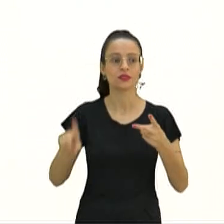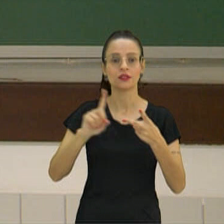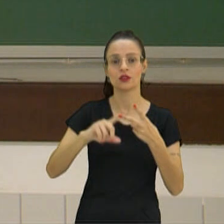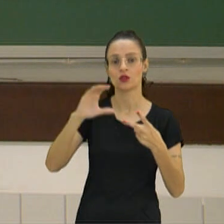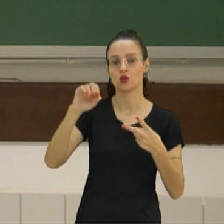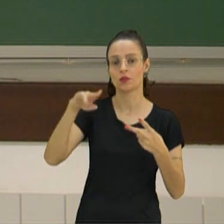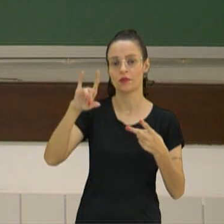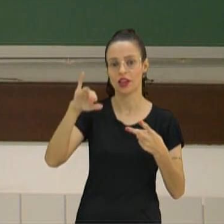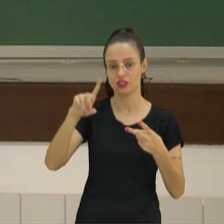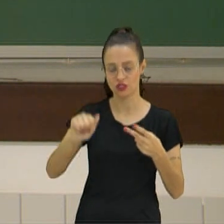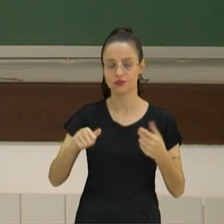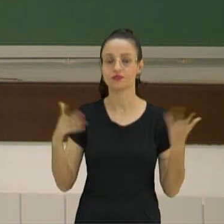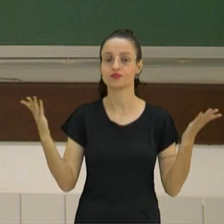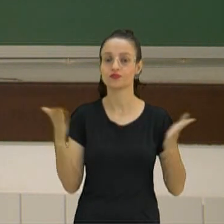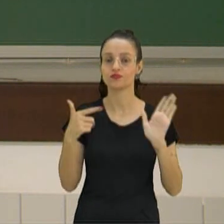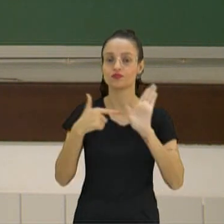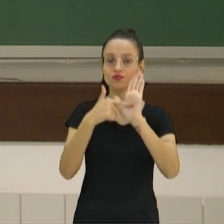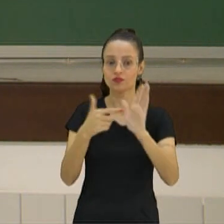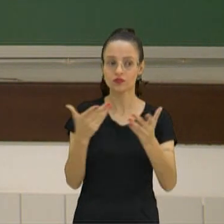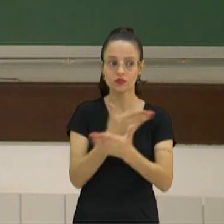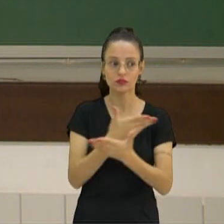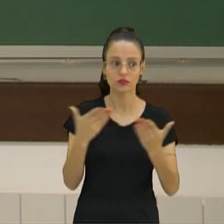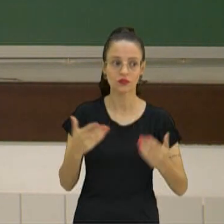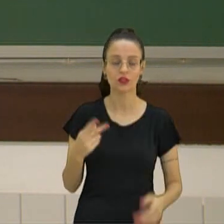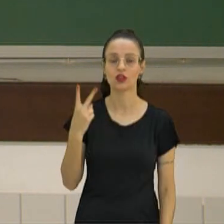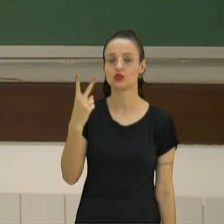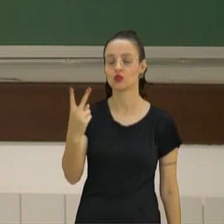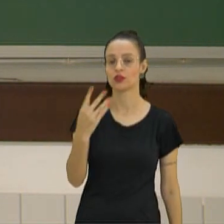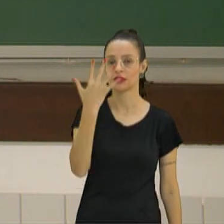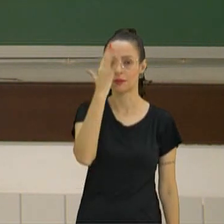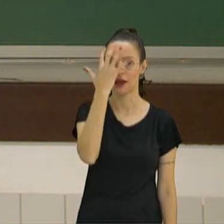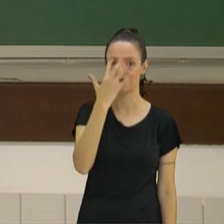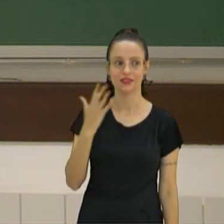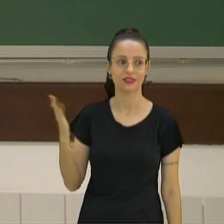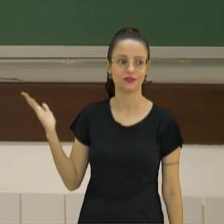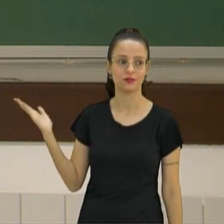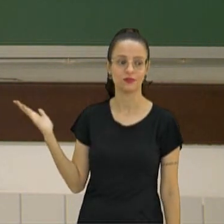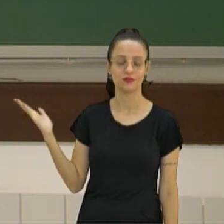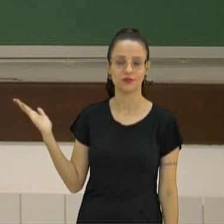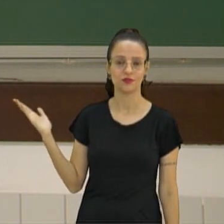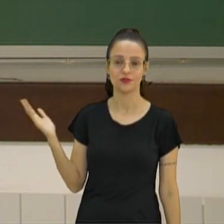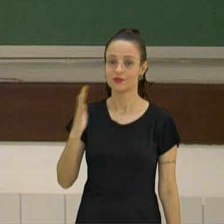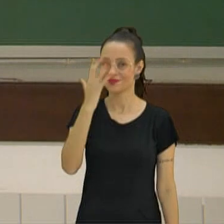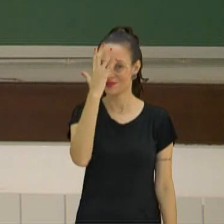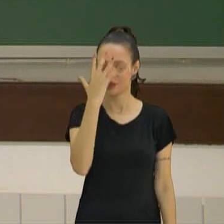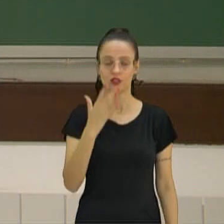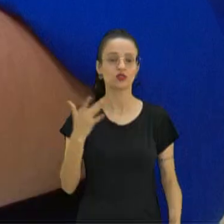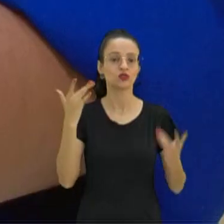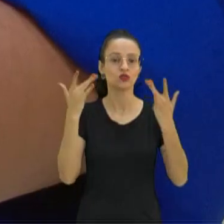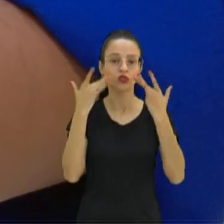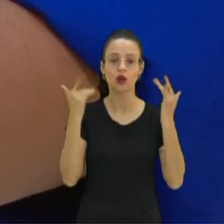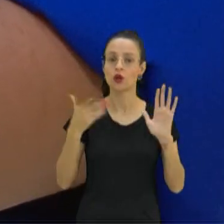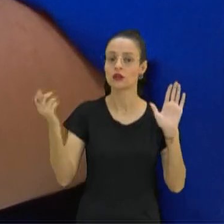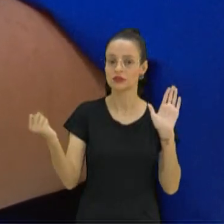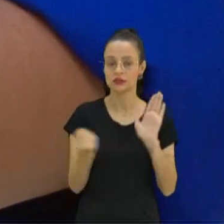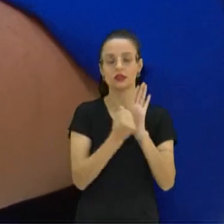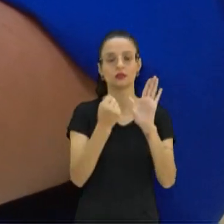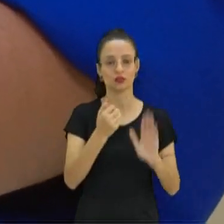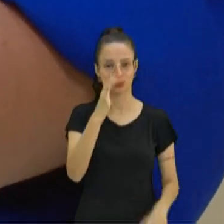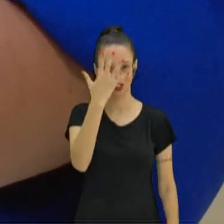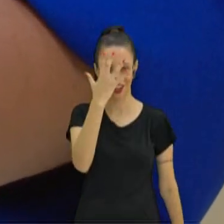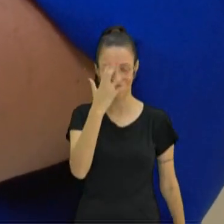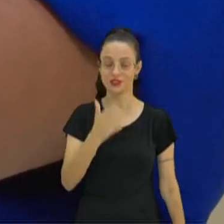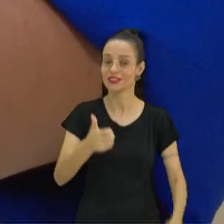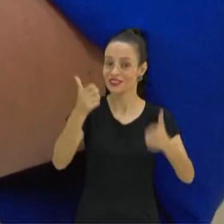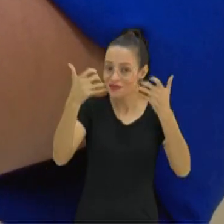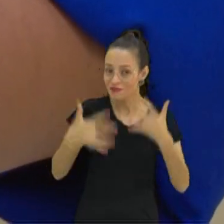trouxe aqui hoje, para vocês visualizarem, duas máscaras, de teatro, que hoje são um símbolo do teatro. Quando a gente fala